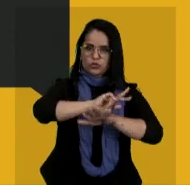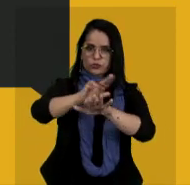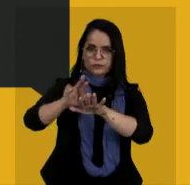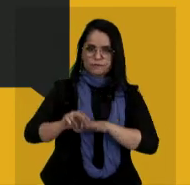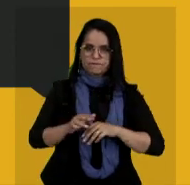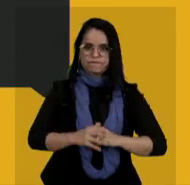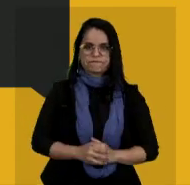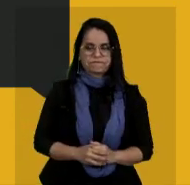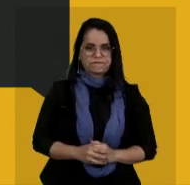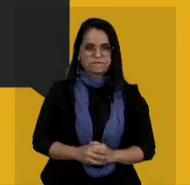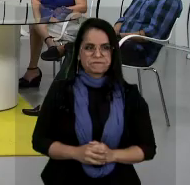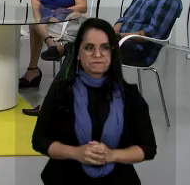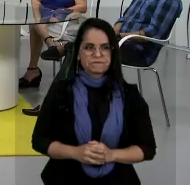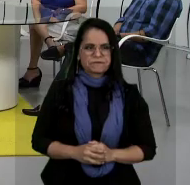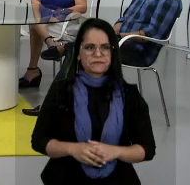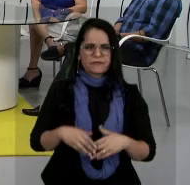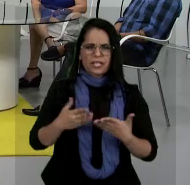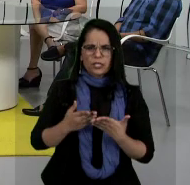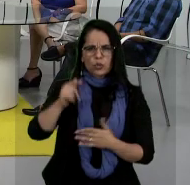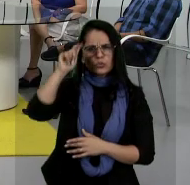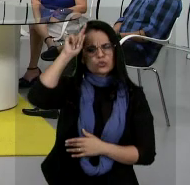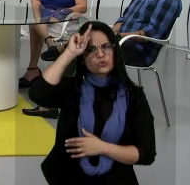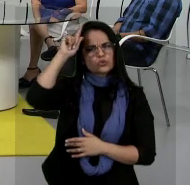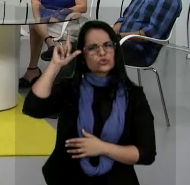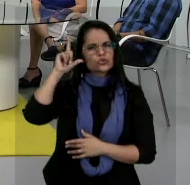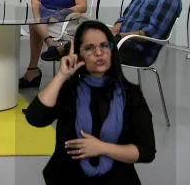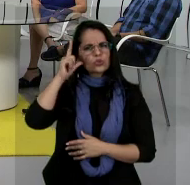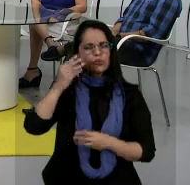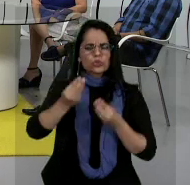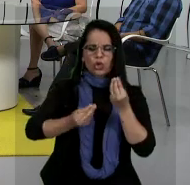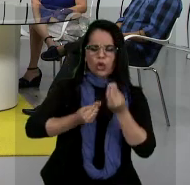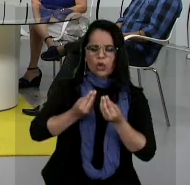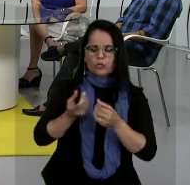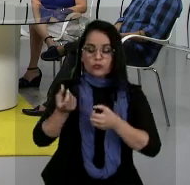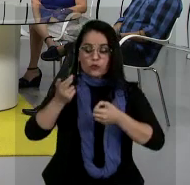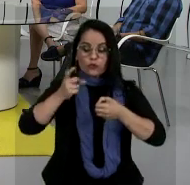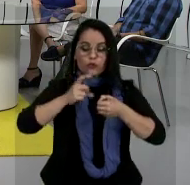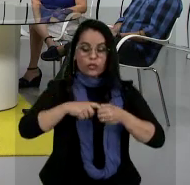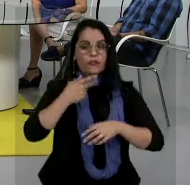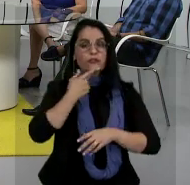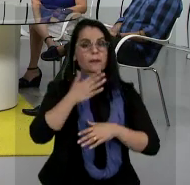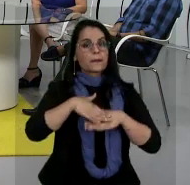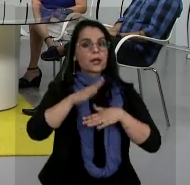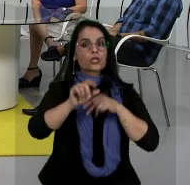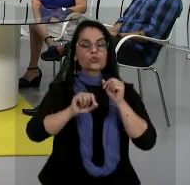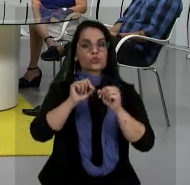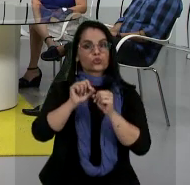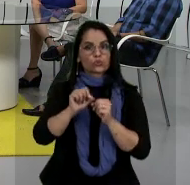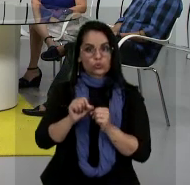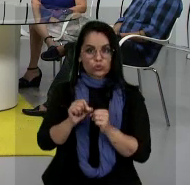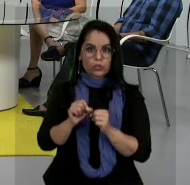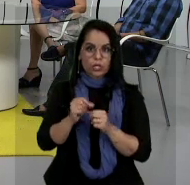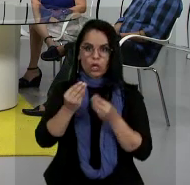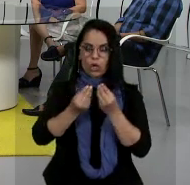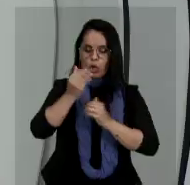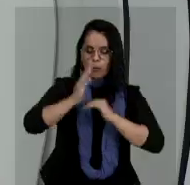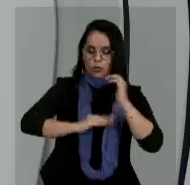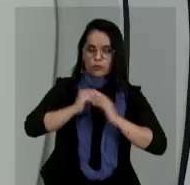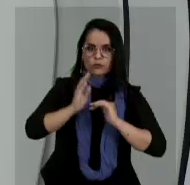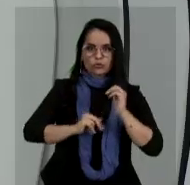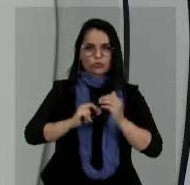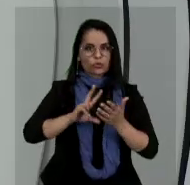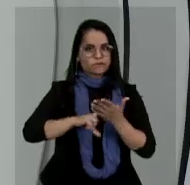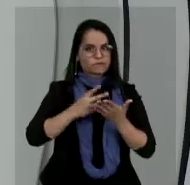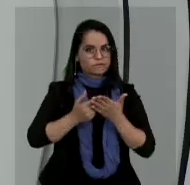diferenciado. Gilbert, né, a gente vai voltar a falar mais sobre a profissão